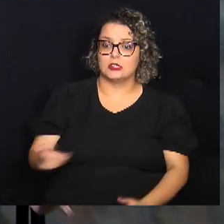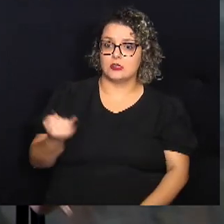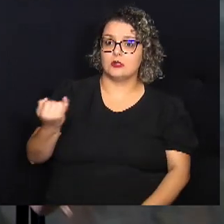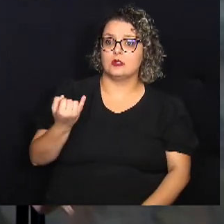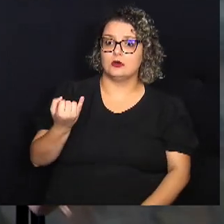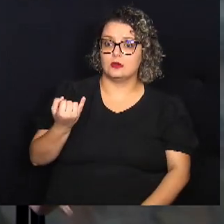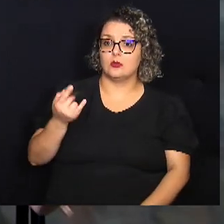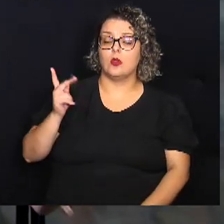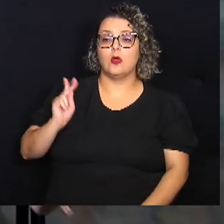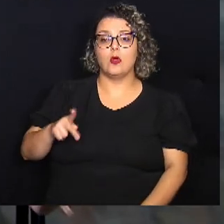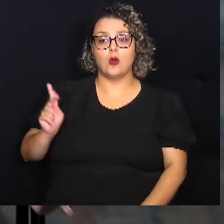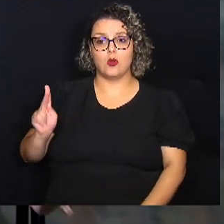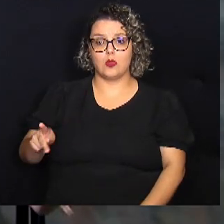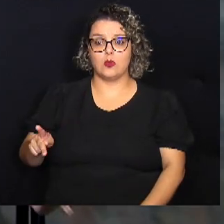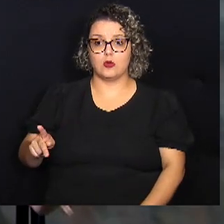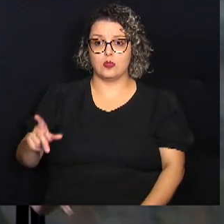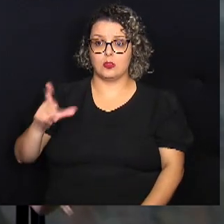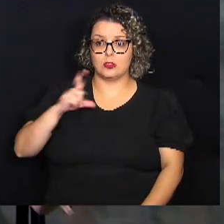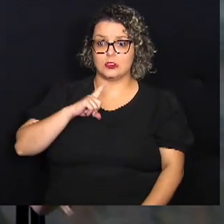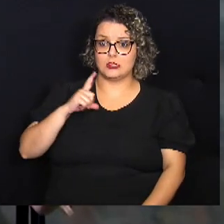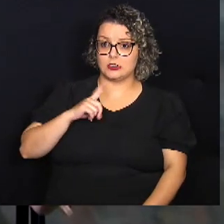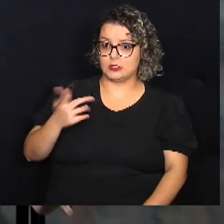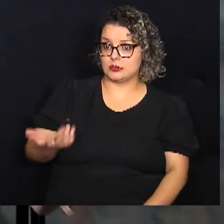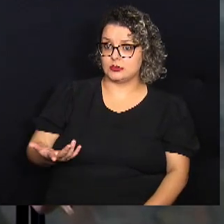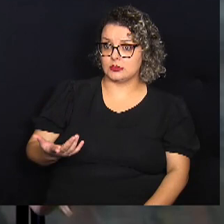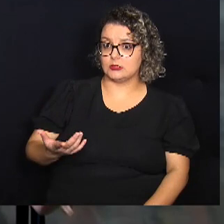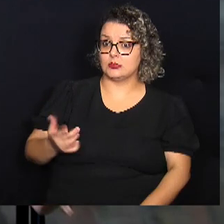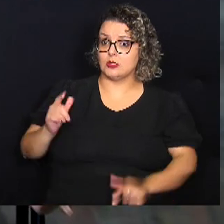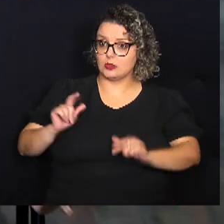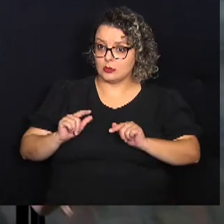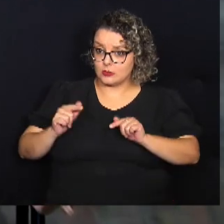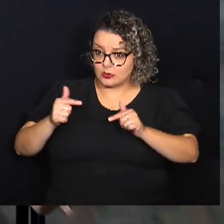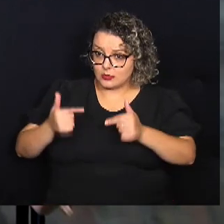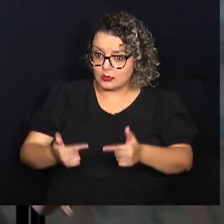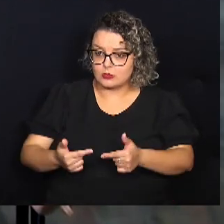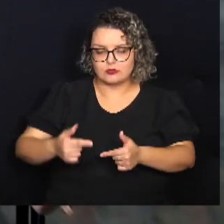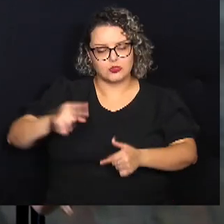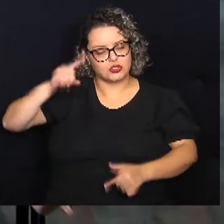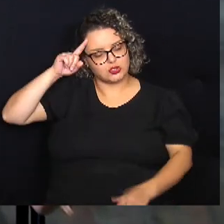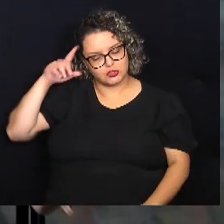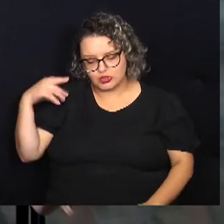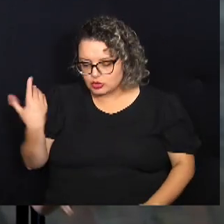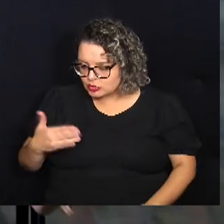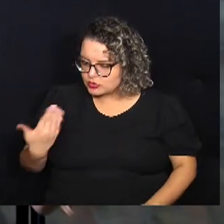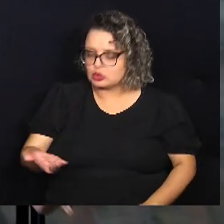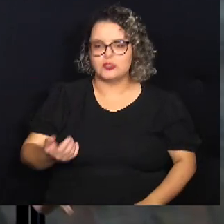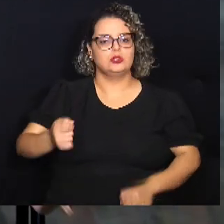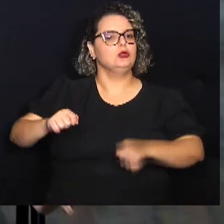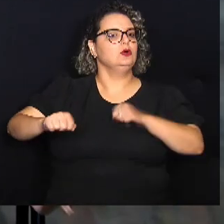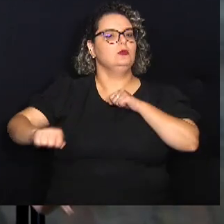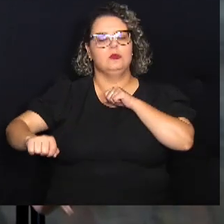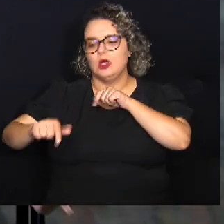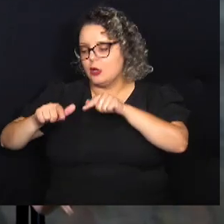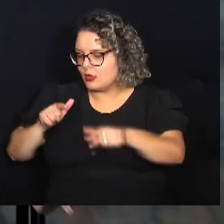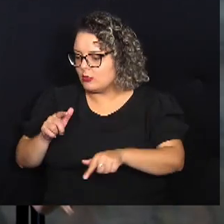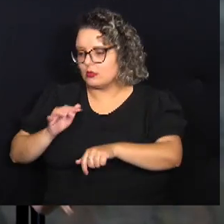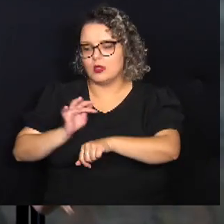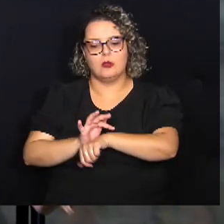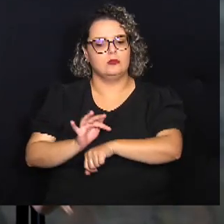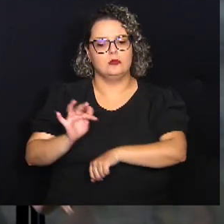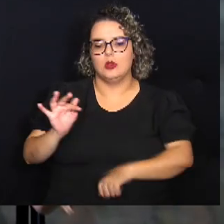o professor tem que batalhar palmo a palmo por sua formação, pela